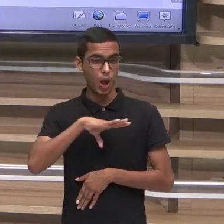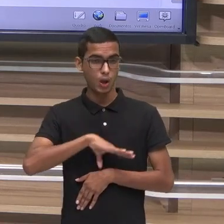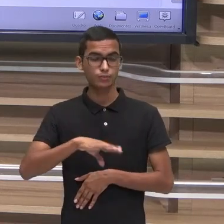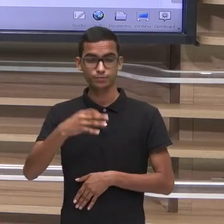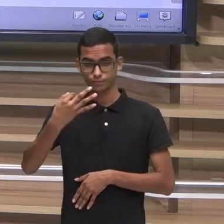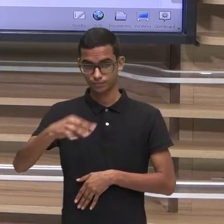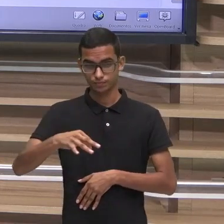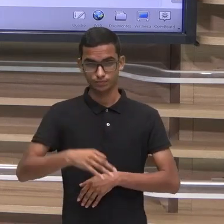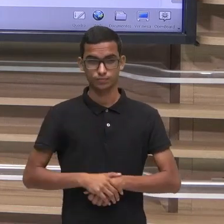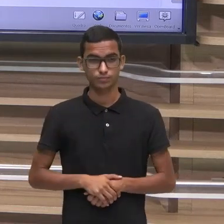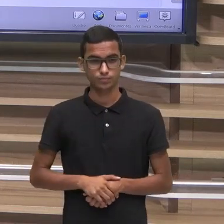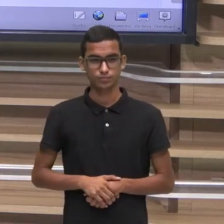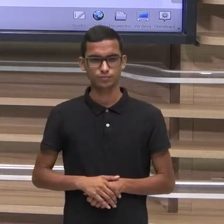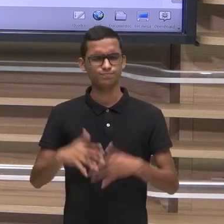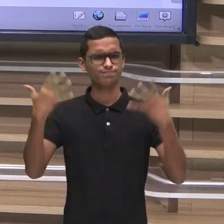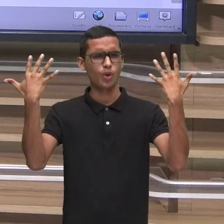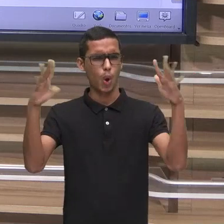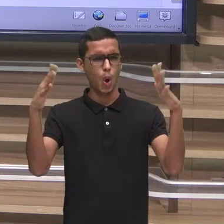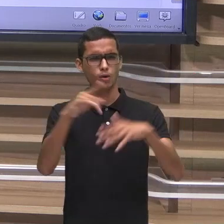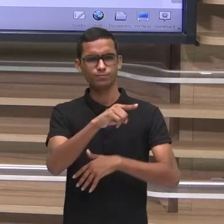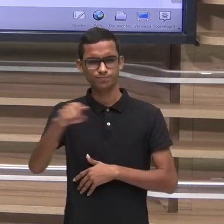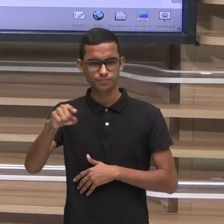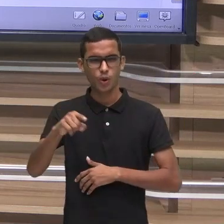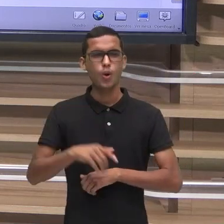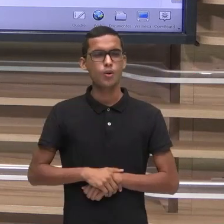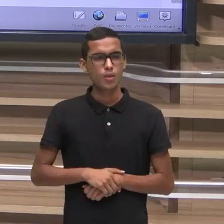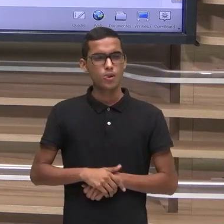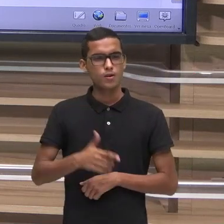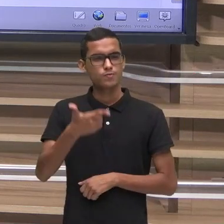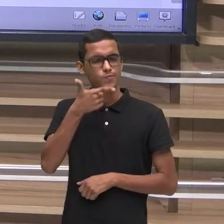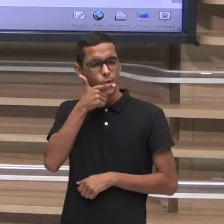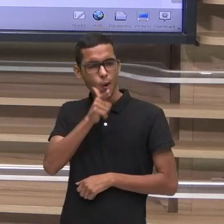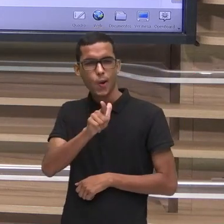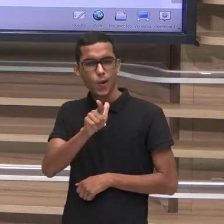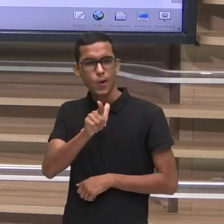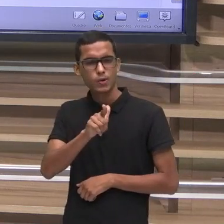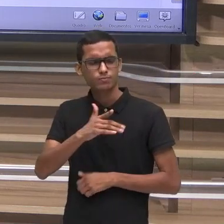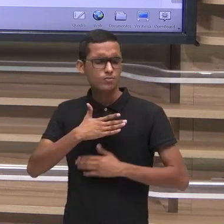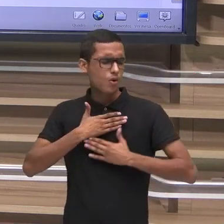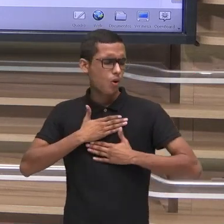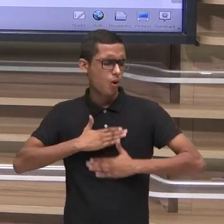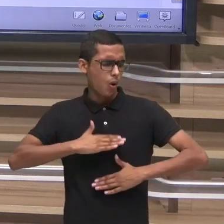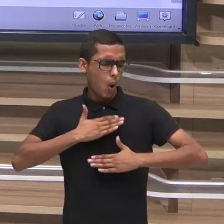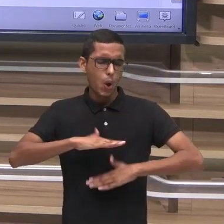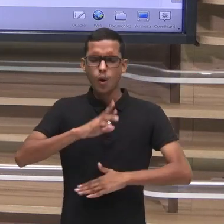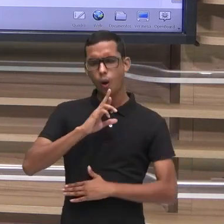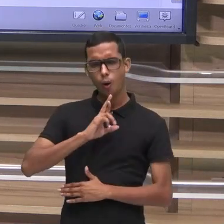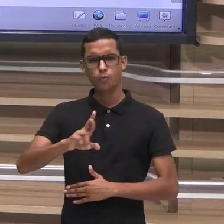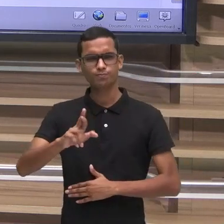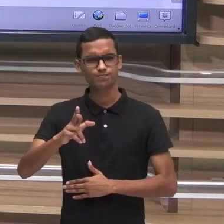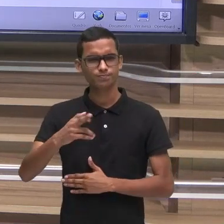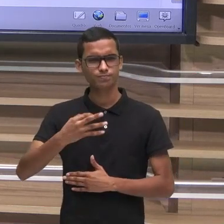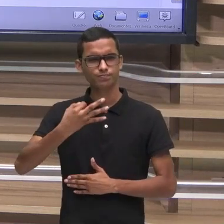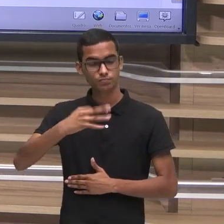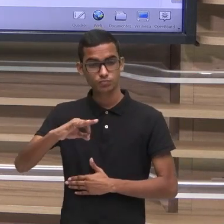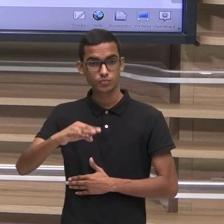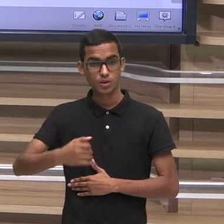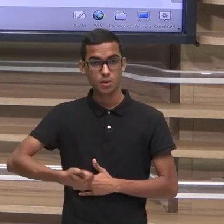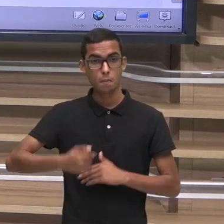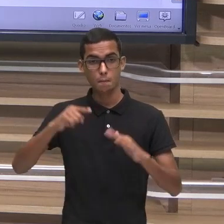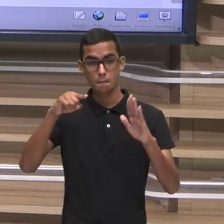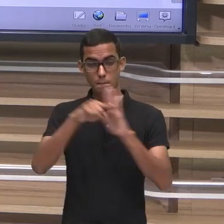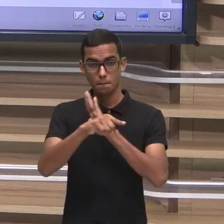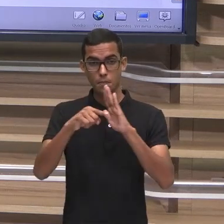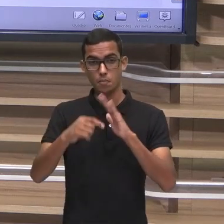tá certo? Então, eu parabenizo aí a todos que conseguiram tranquilamente responder as nossas duas